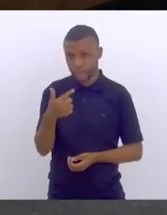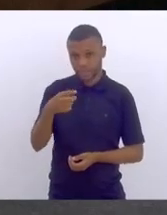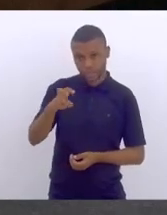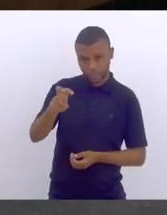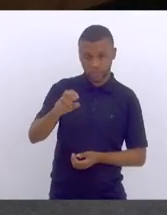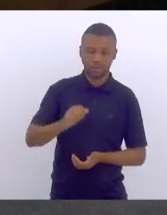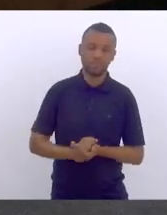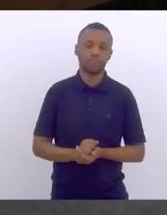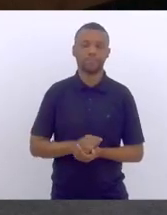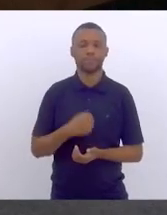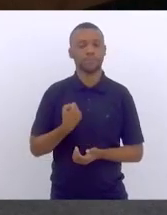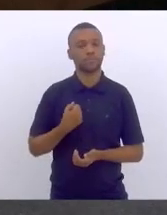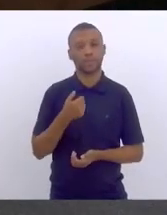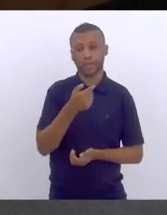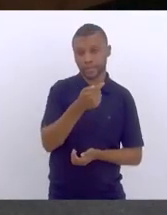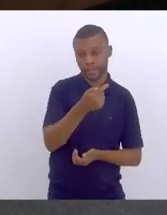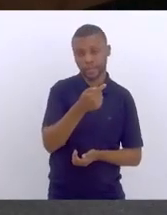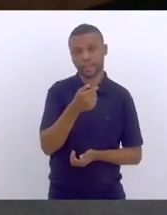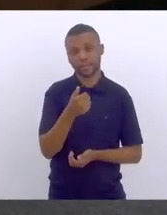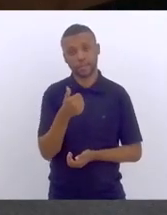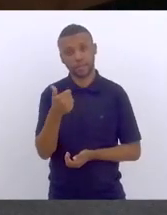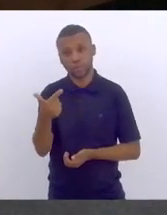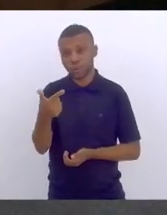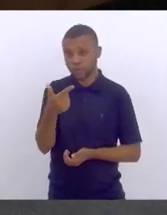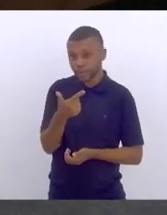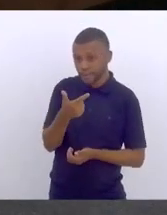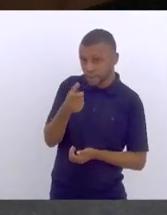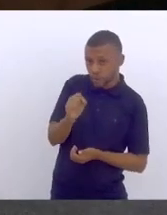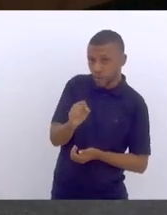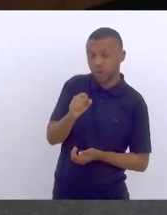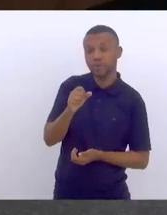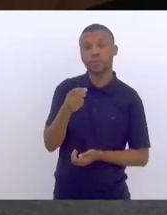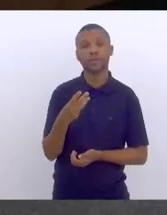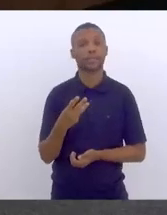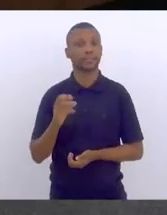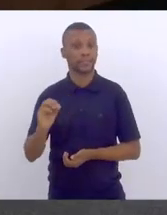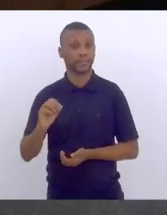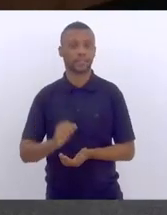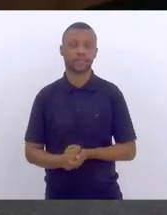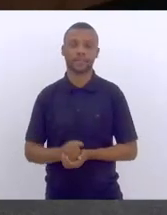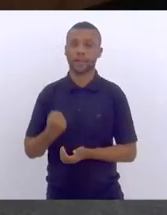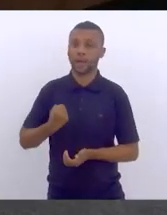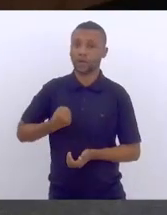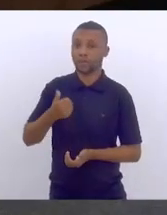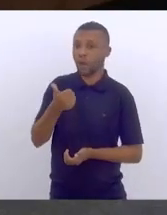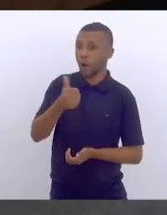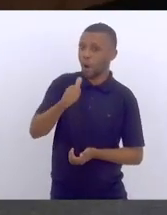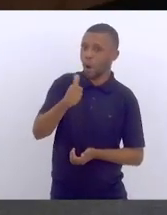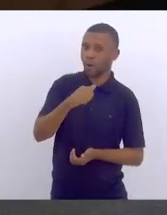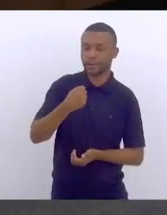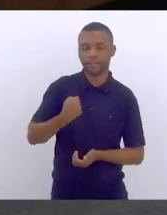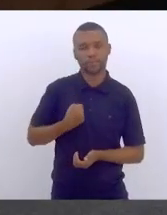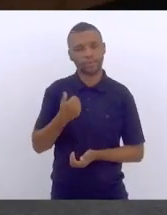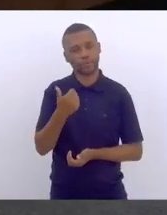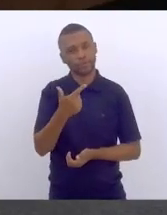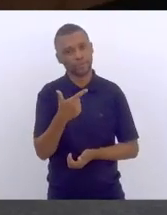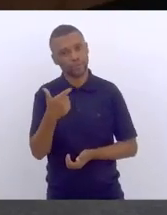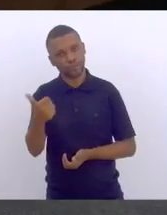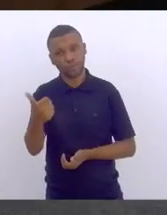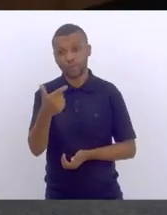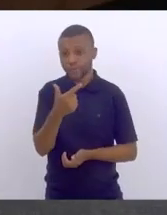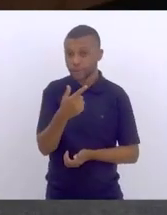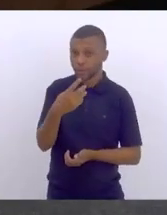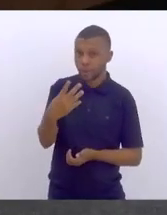à 7, à 12, à 28 e 30, à 11 e 21 e à 24, 26